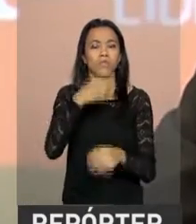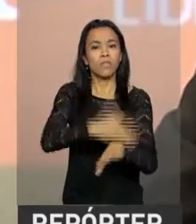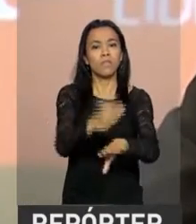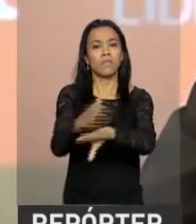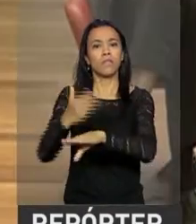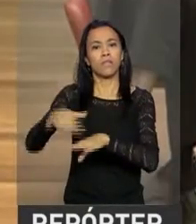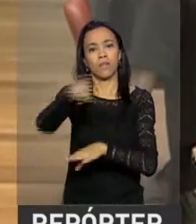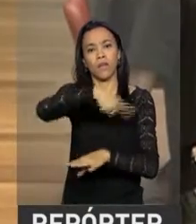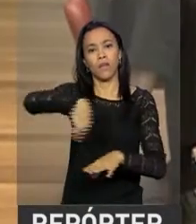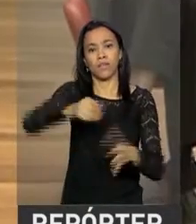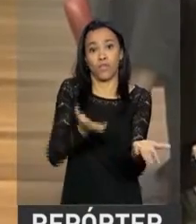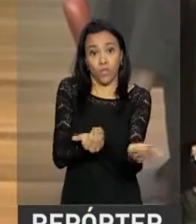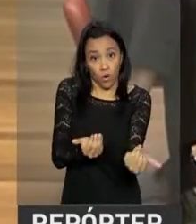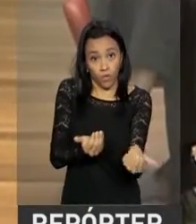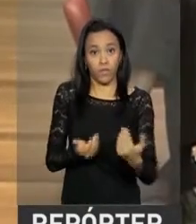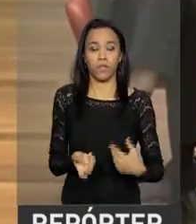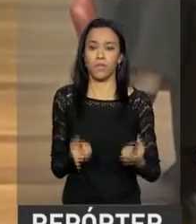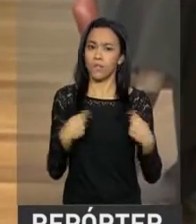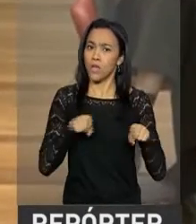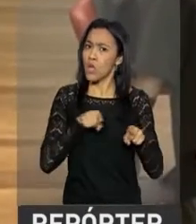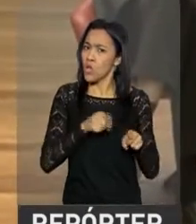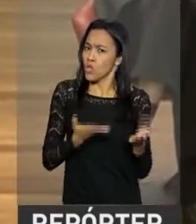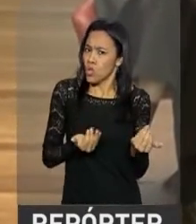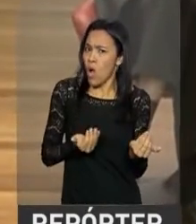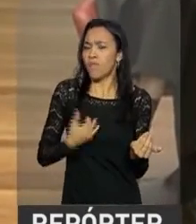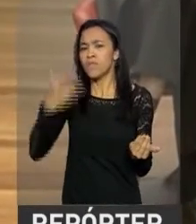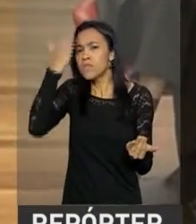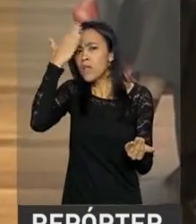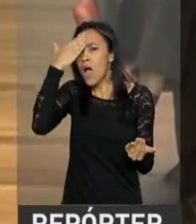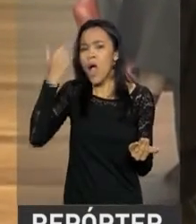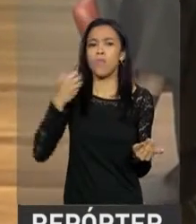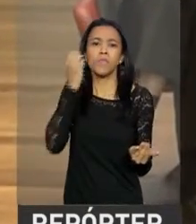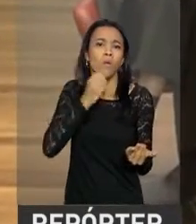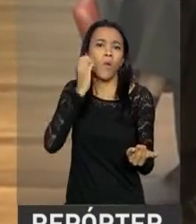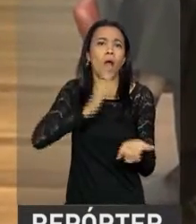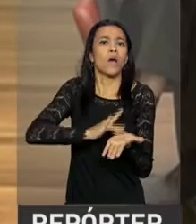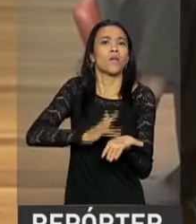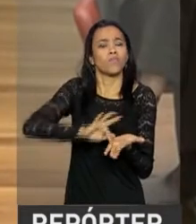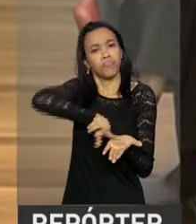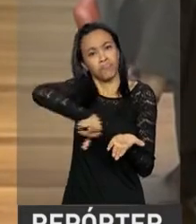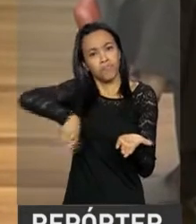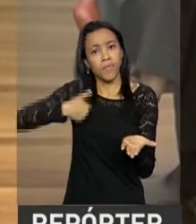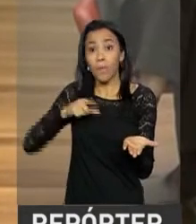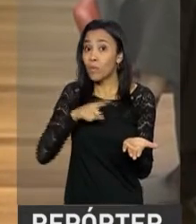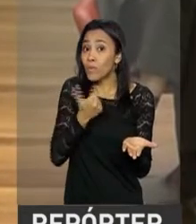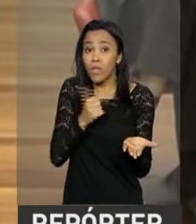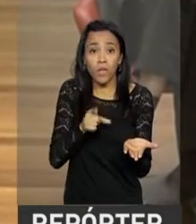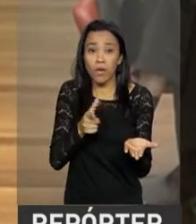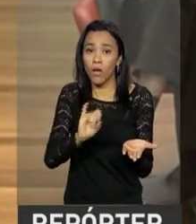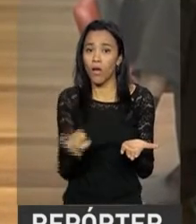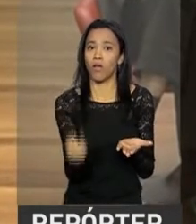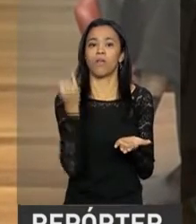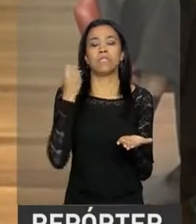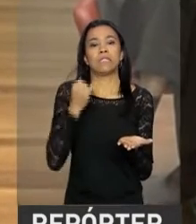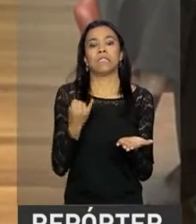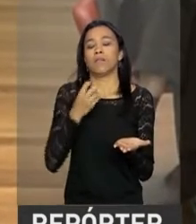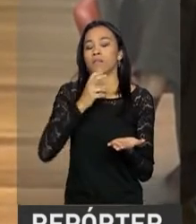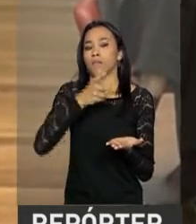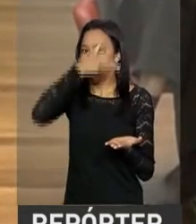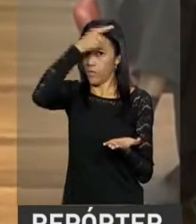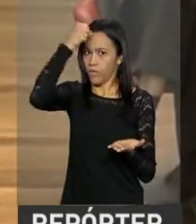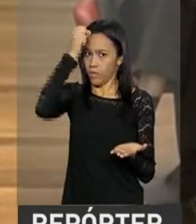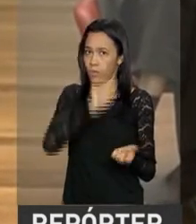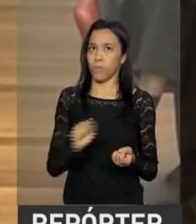bolsa família eles têm potencial já lidam com os celulares não têm oportunidade né se nós demos a oportunidade a prefeitura dá